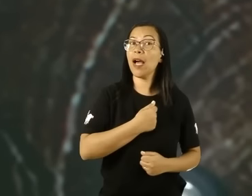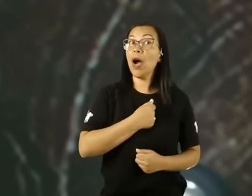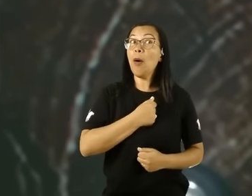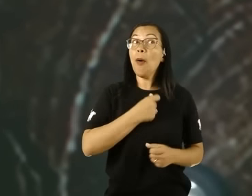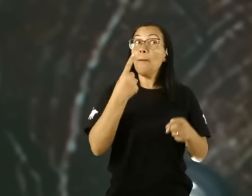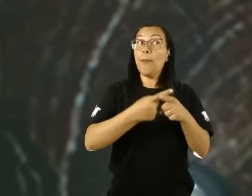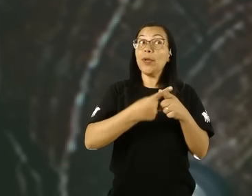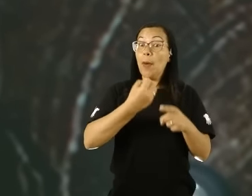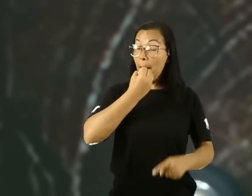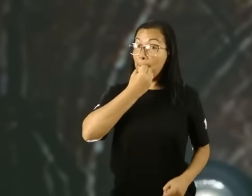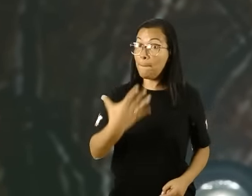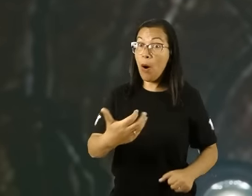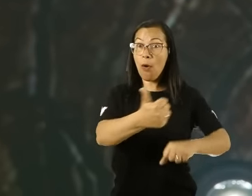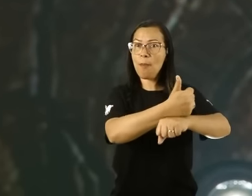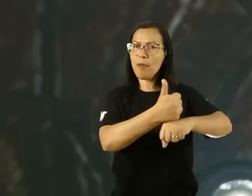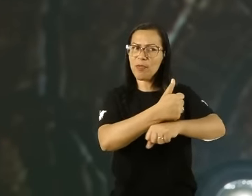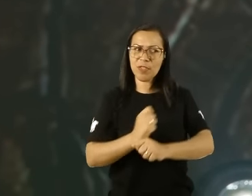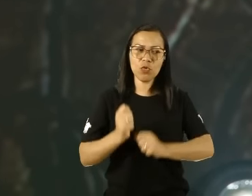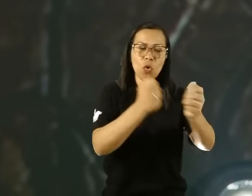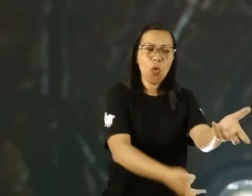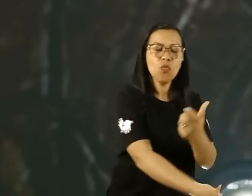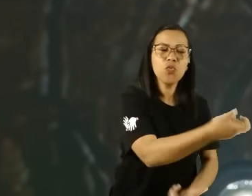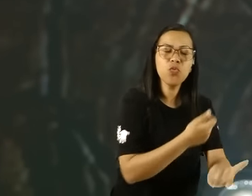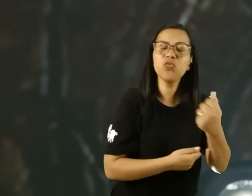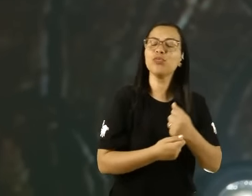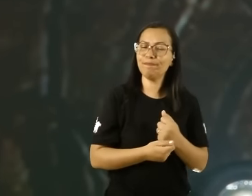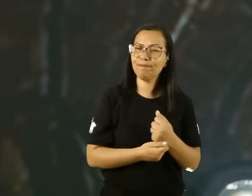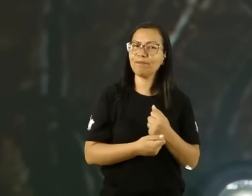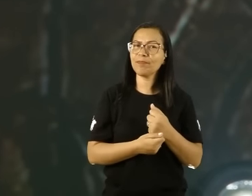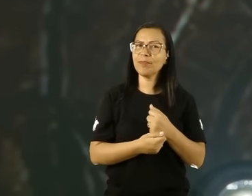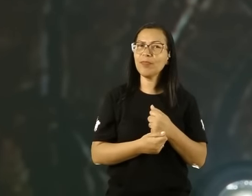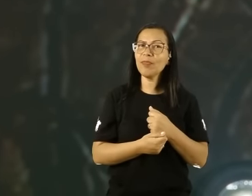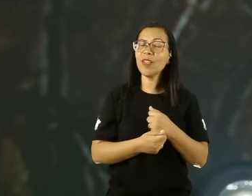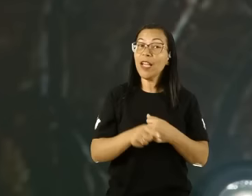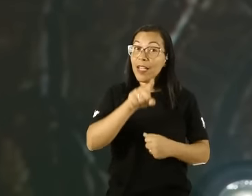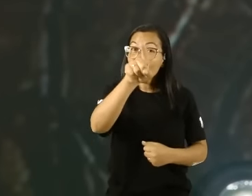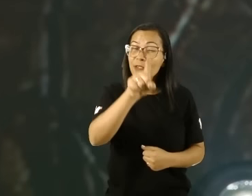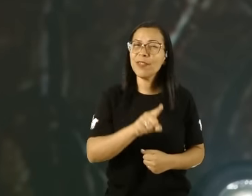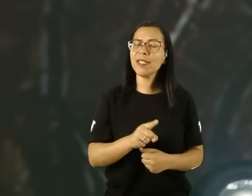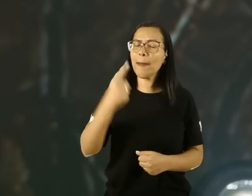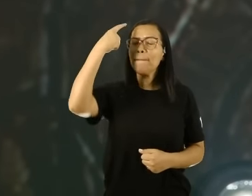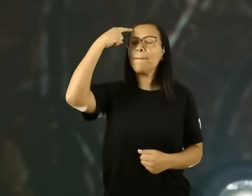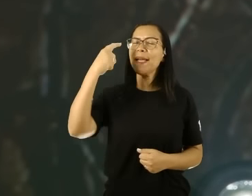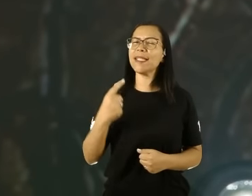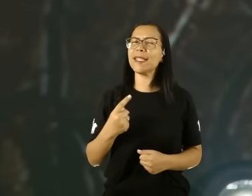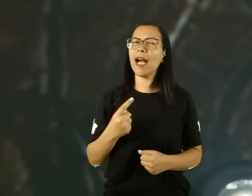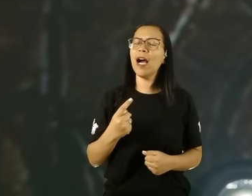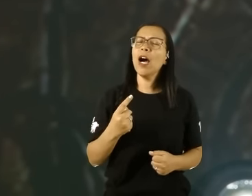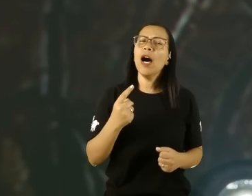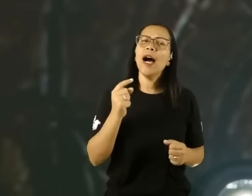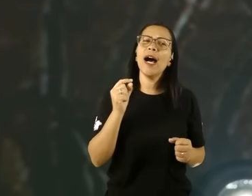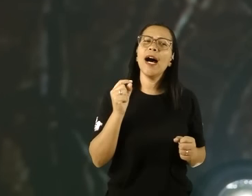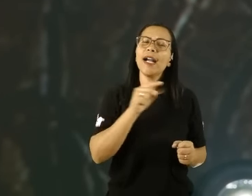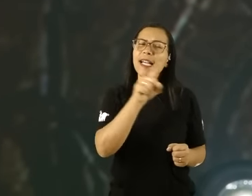eu quero que você entenda, você pode estar cansado, estressado, pistola da vida com a tua vida, você pode estar irritado, você pode estar querendo xingar meio mundo, você